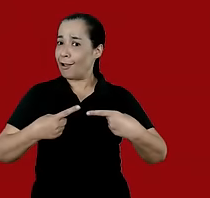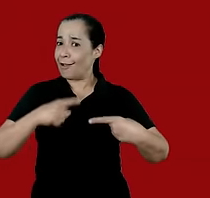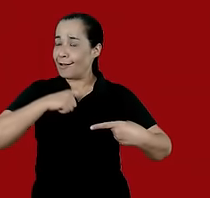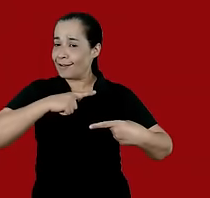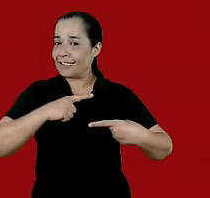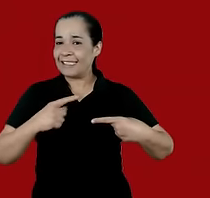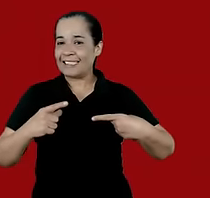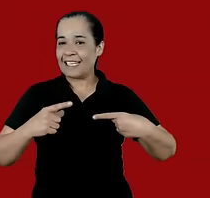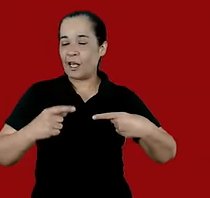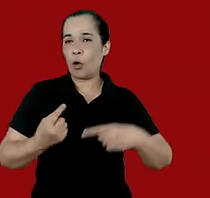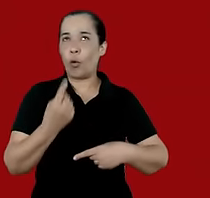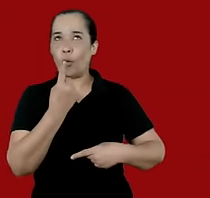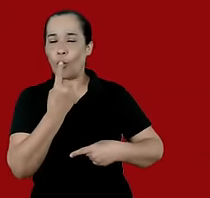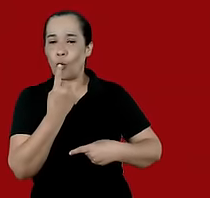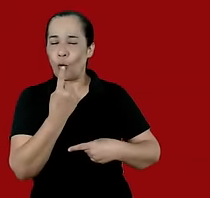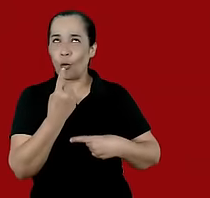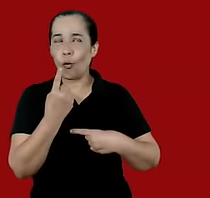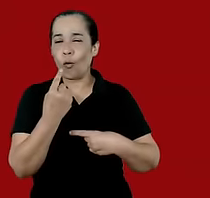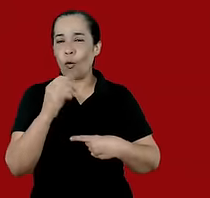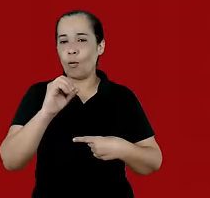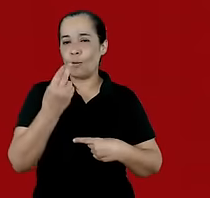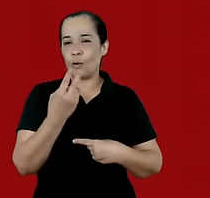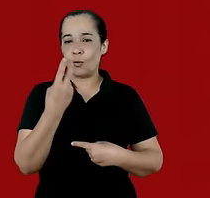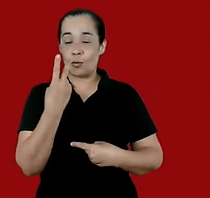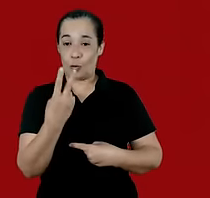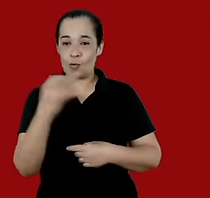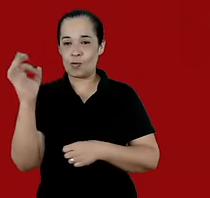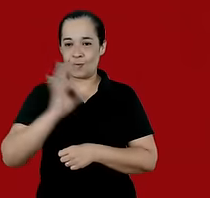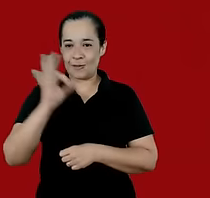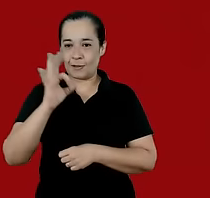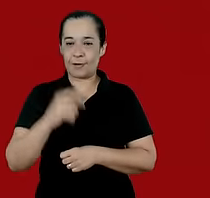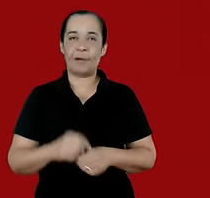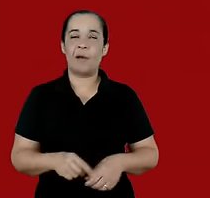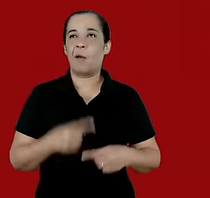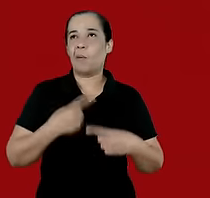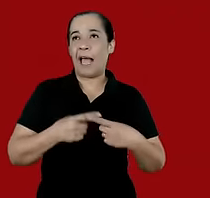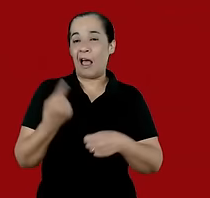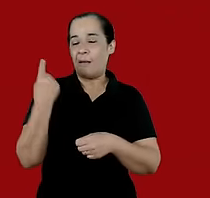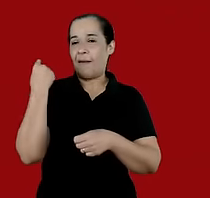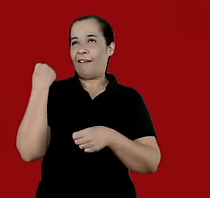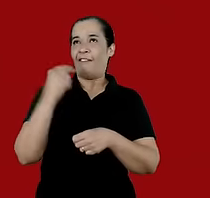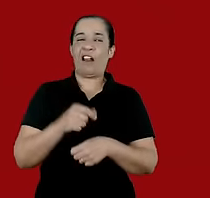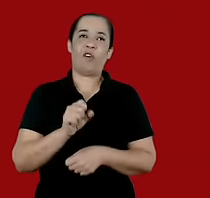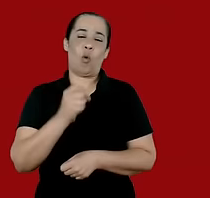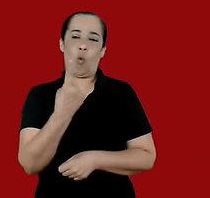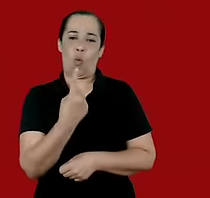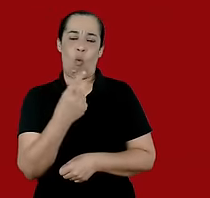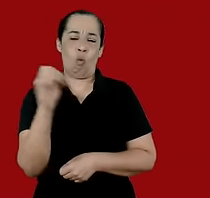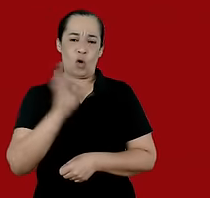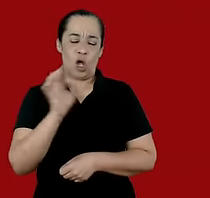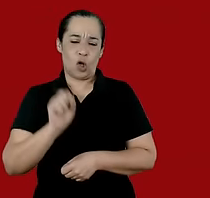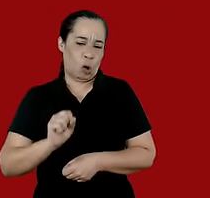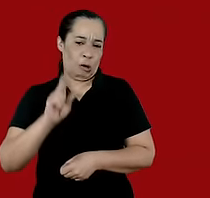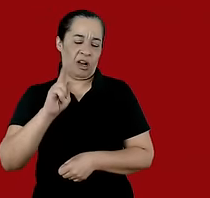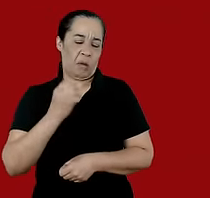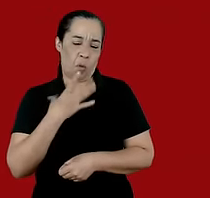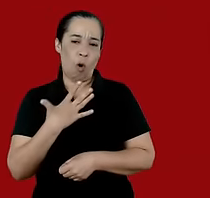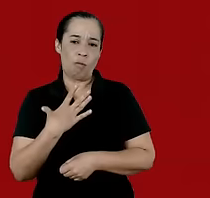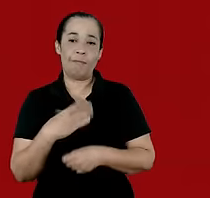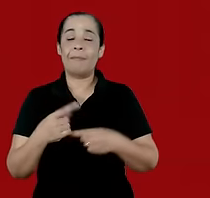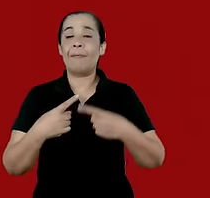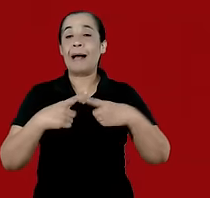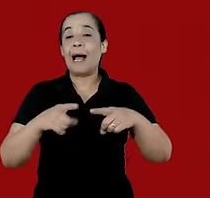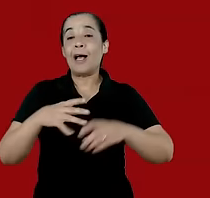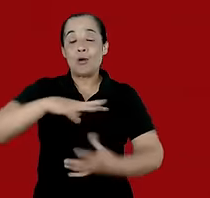de entre 1 e 2% na época na época eles falavam que 1% eraa já era bom o suficiente e a gente vê que eh grande parte do